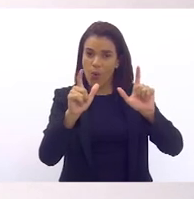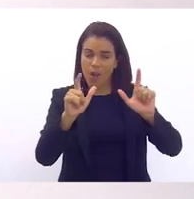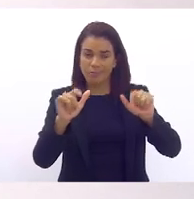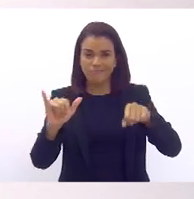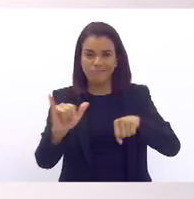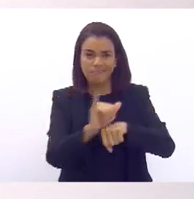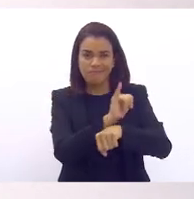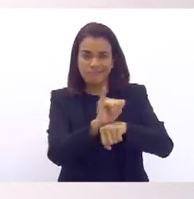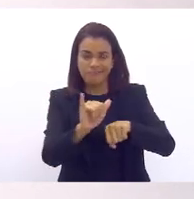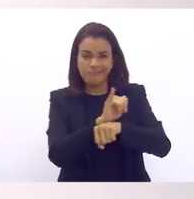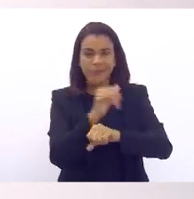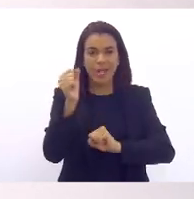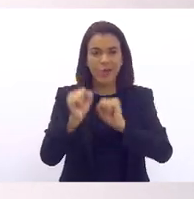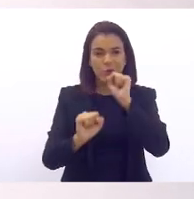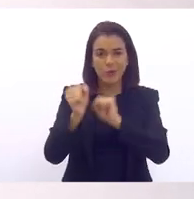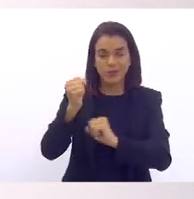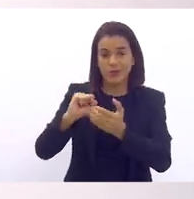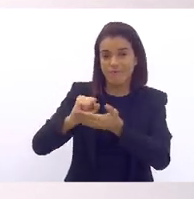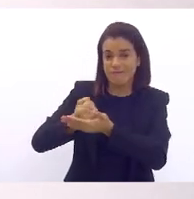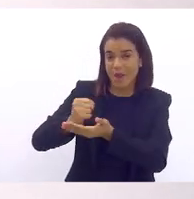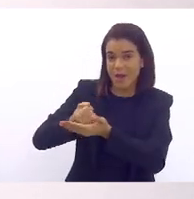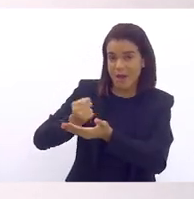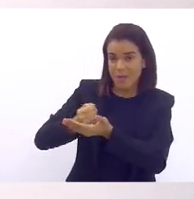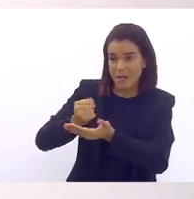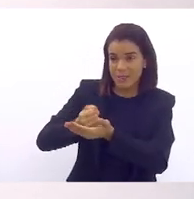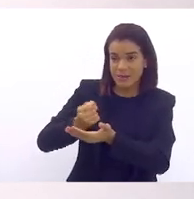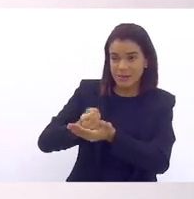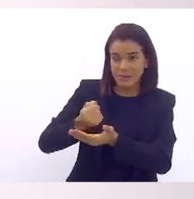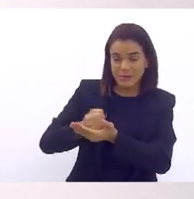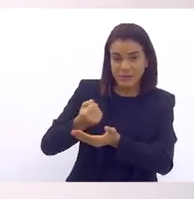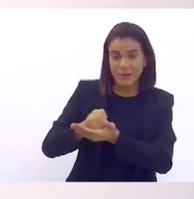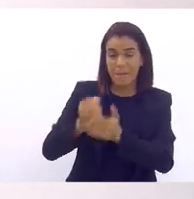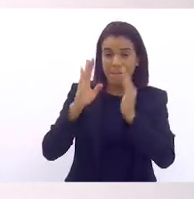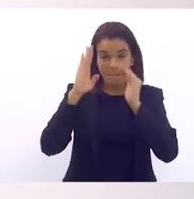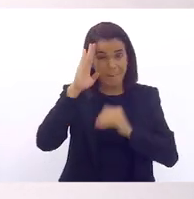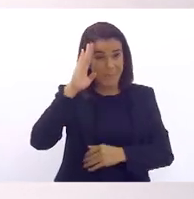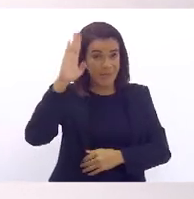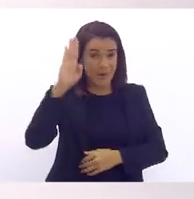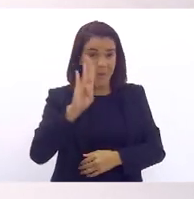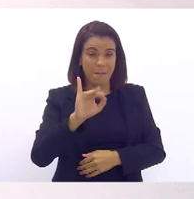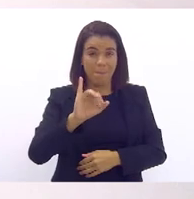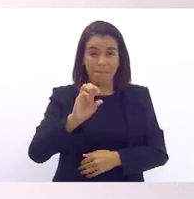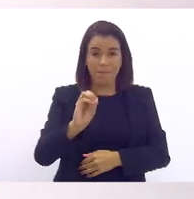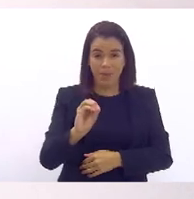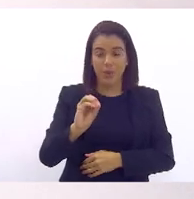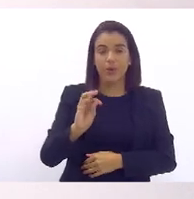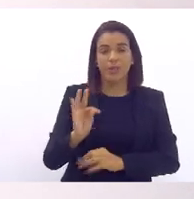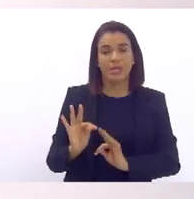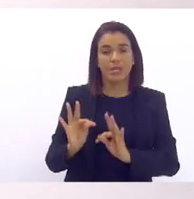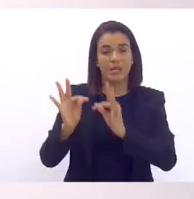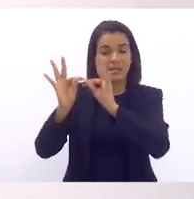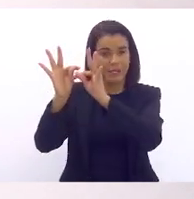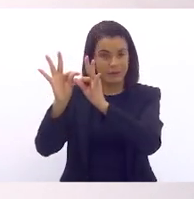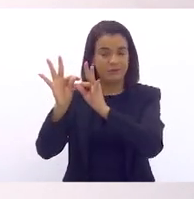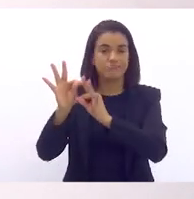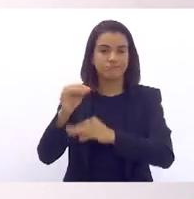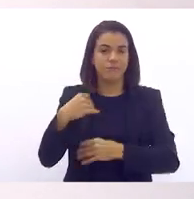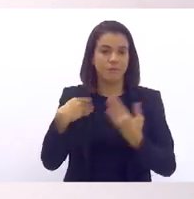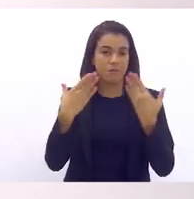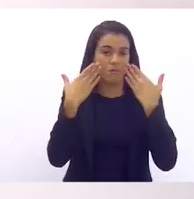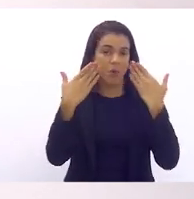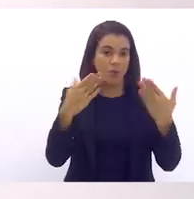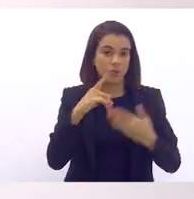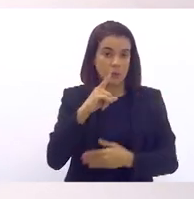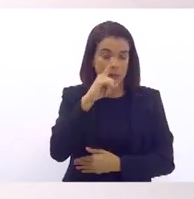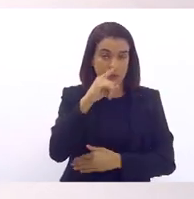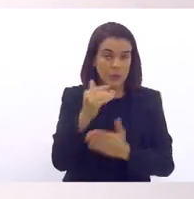inovação da Indústria Farmacêutica sobretudo da indústria de biotecnologia se apresenta como um quadro de risco